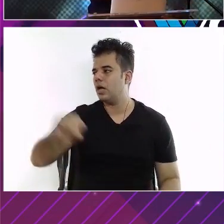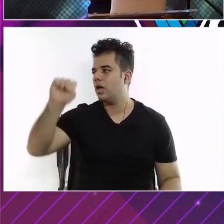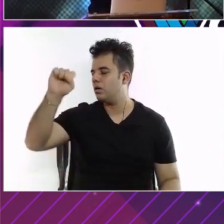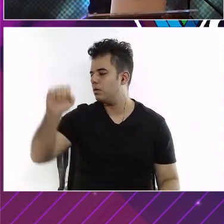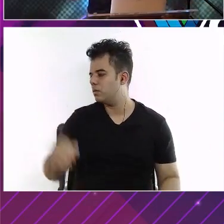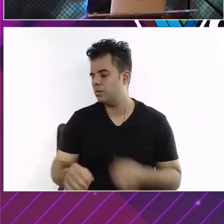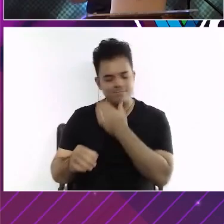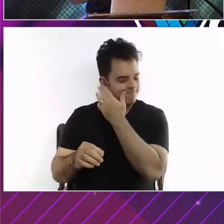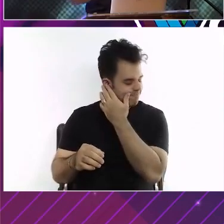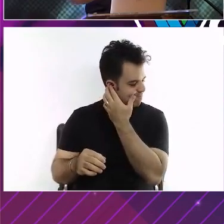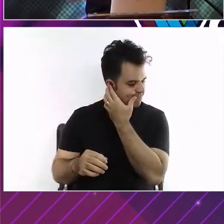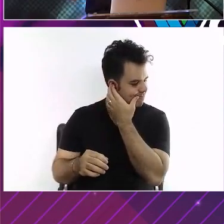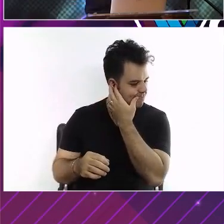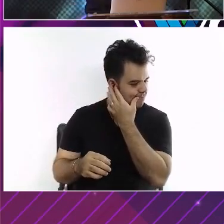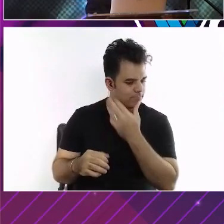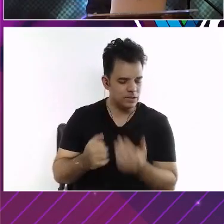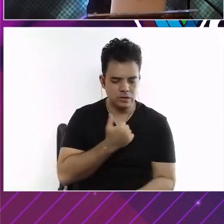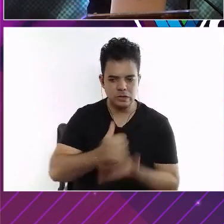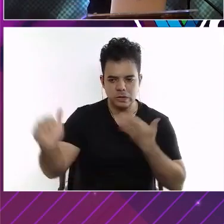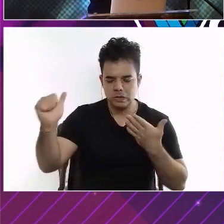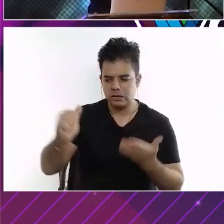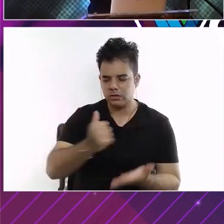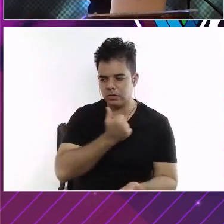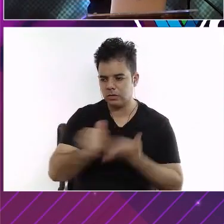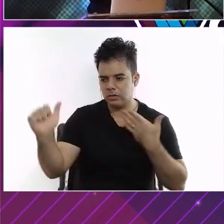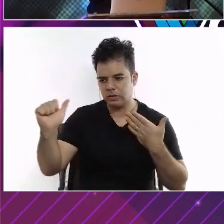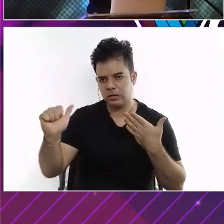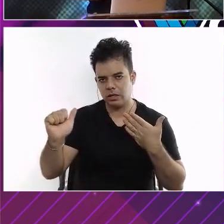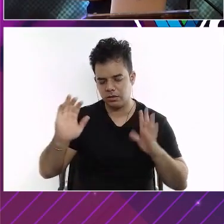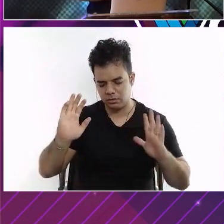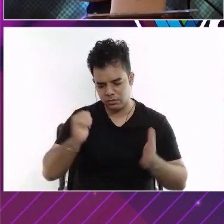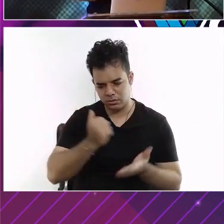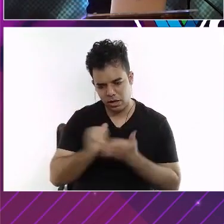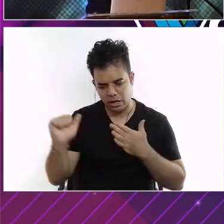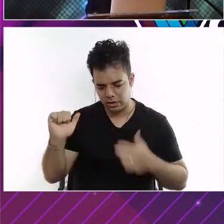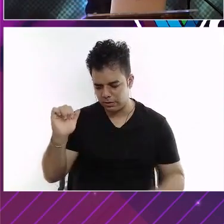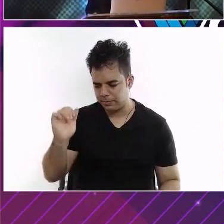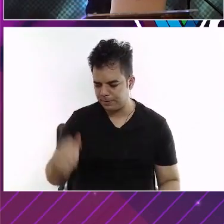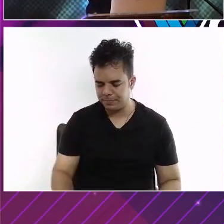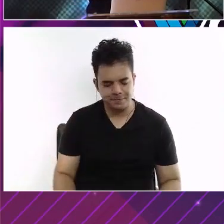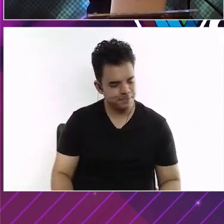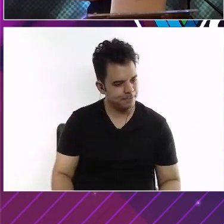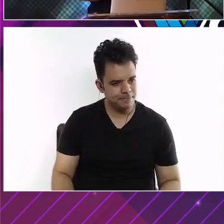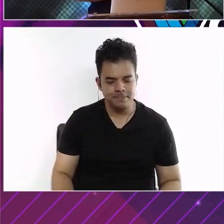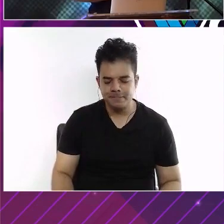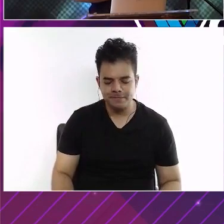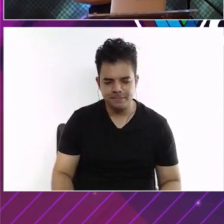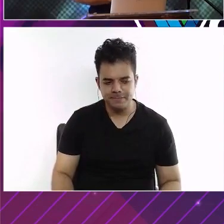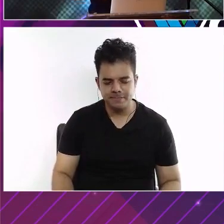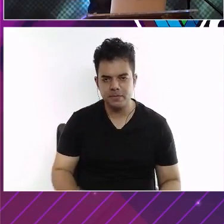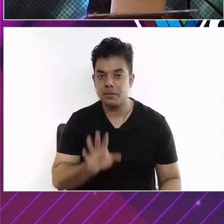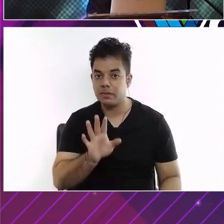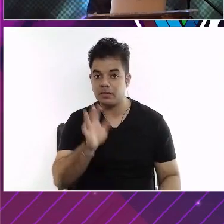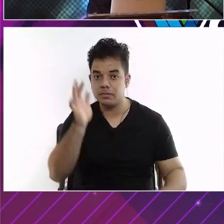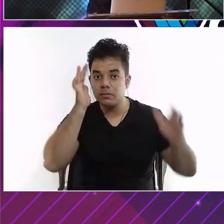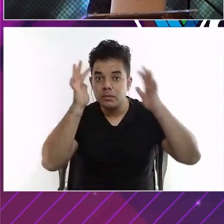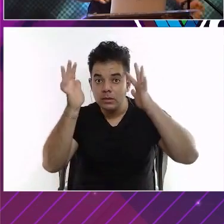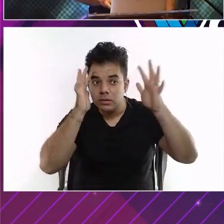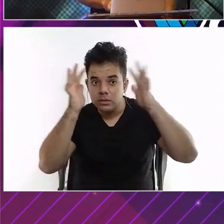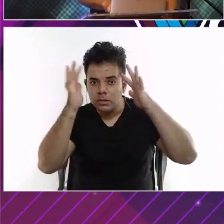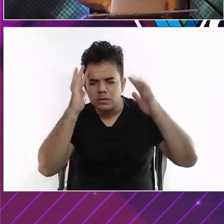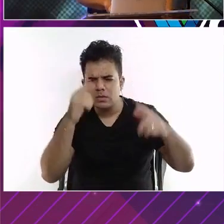é? Calma, isso é um técnico. A gente tem que dizer por que a gente tem o problema e o que é que